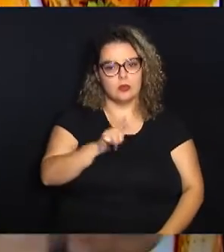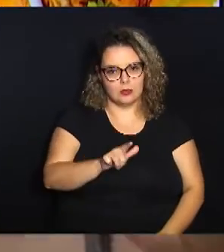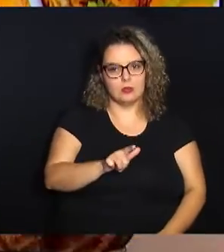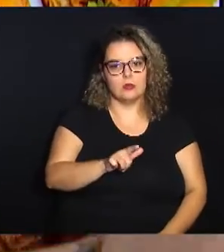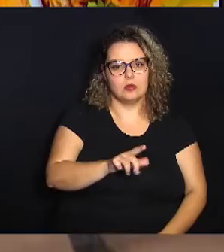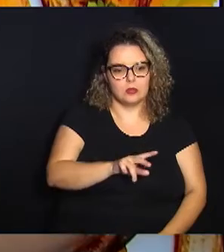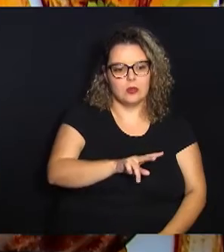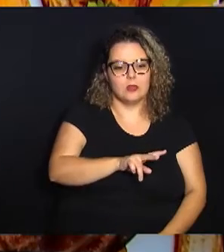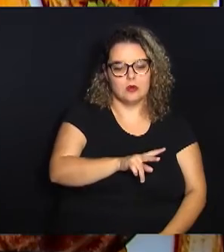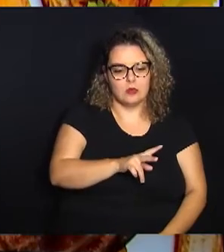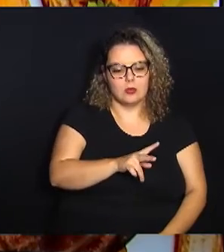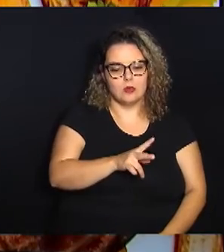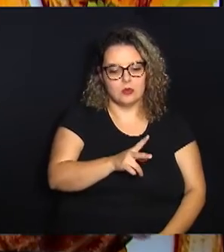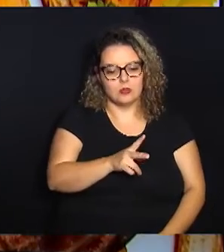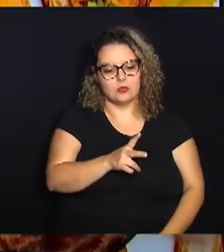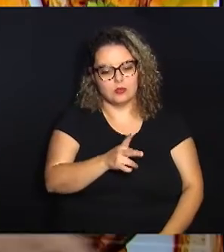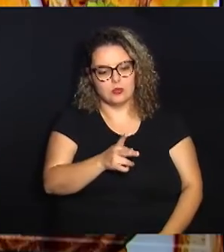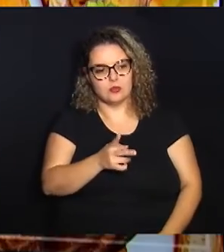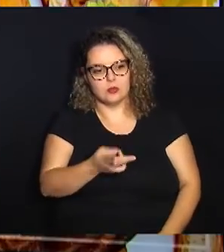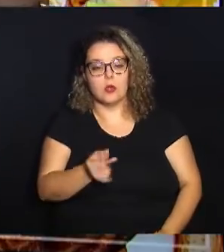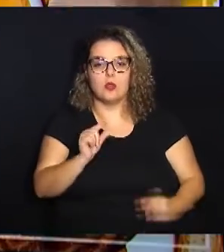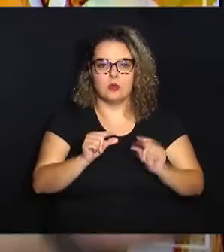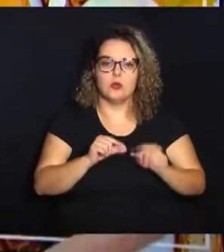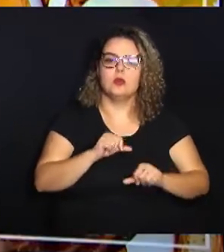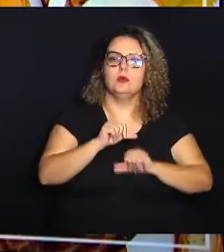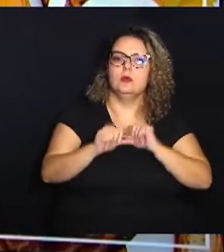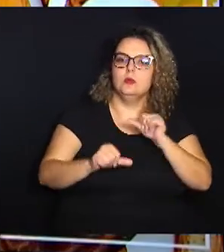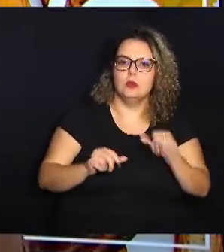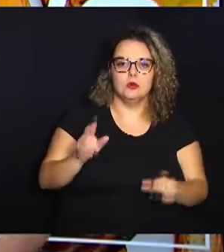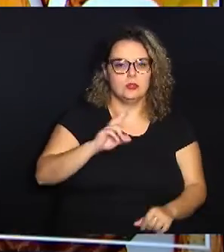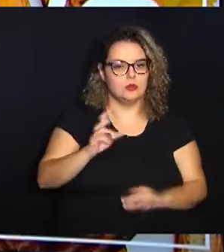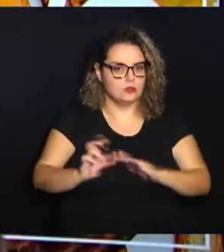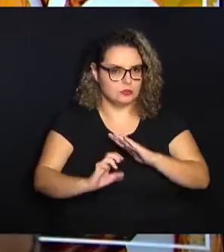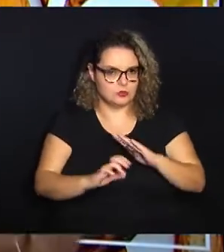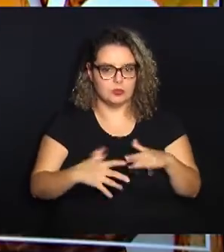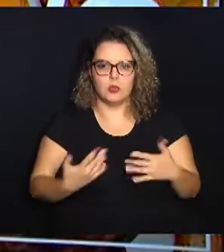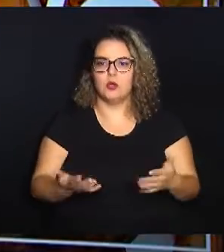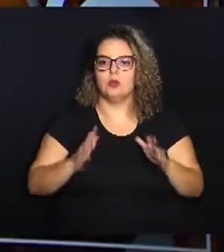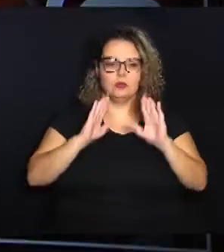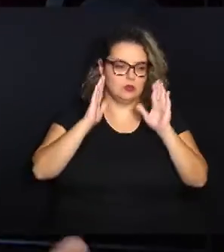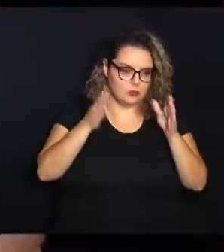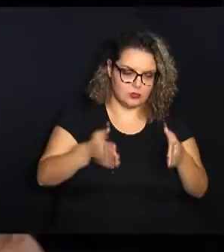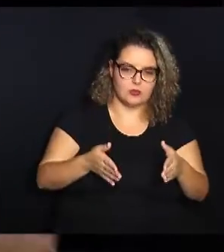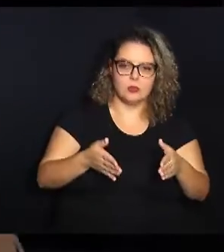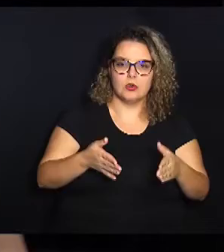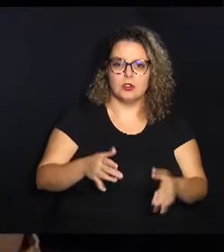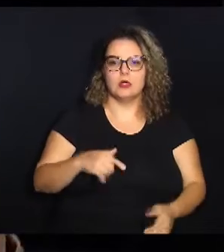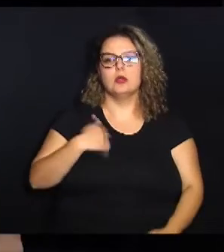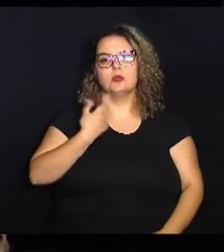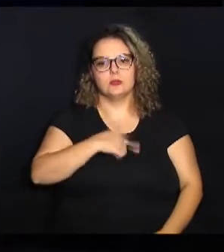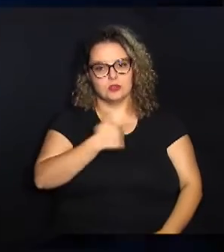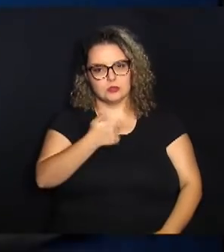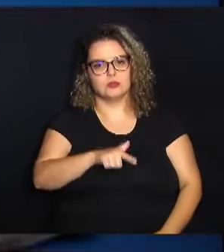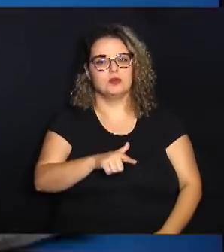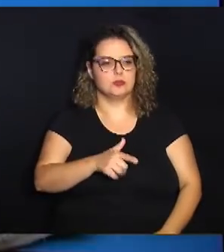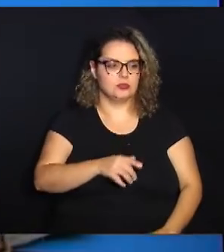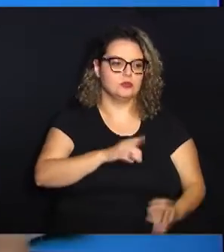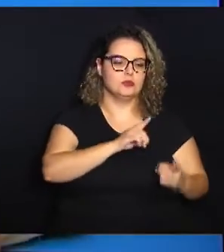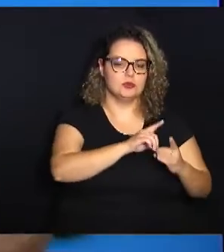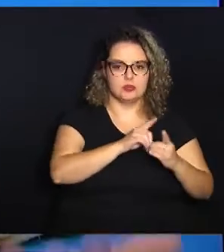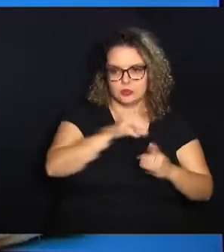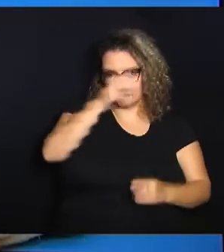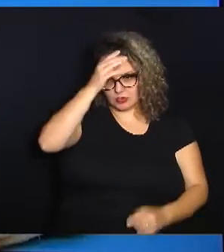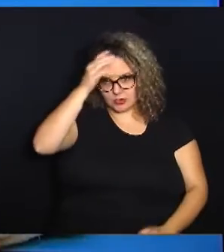uma transição. Então, ainda que a gente tenha mudado o nome da empresa e o foco e etc., aqueles clientes anteriores a